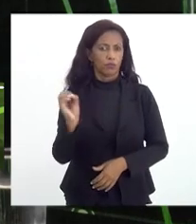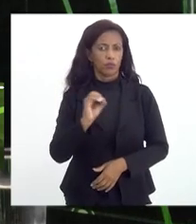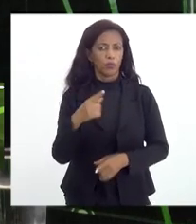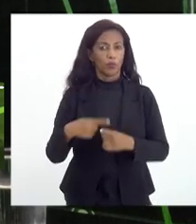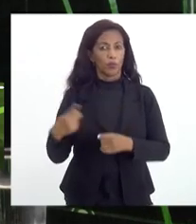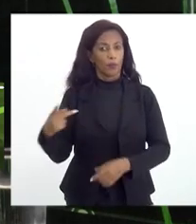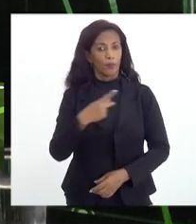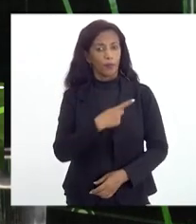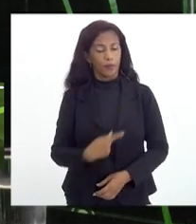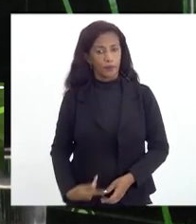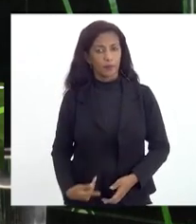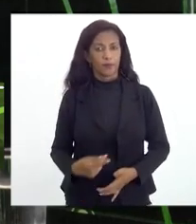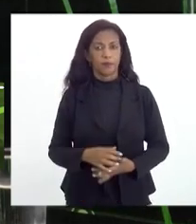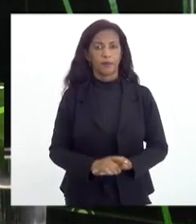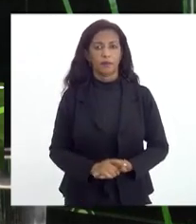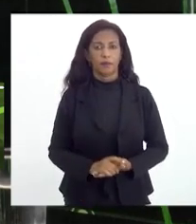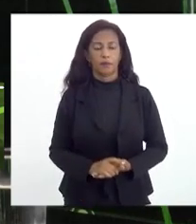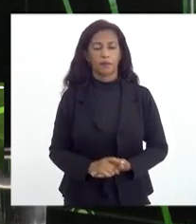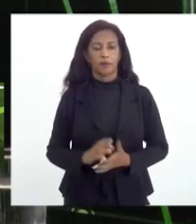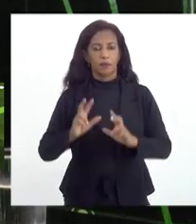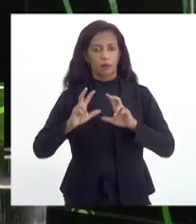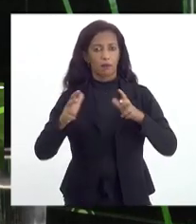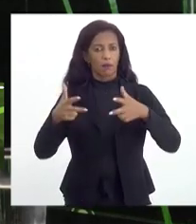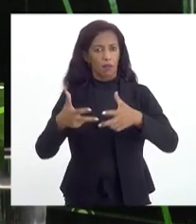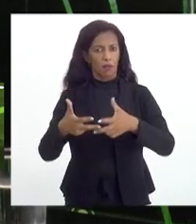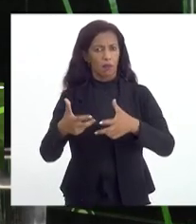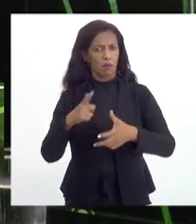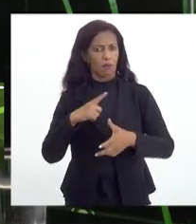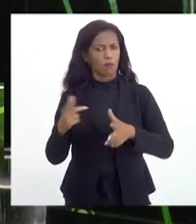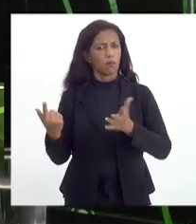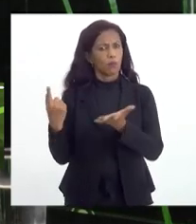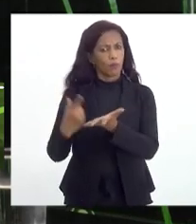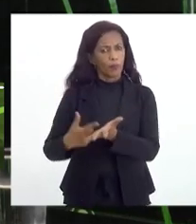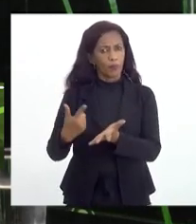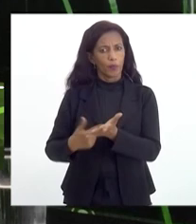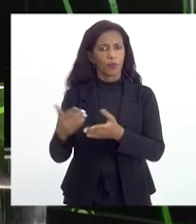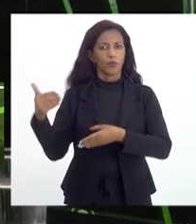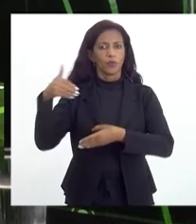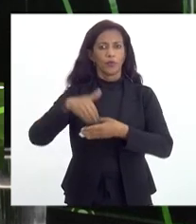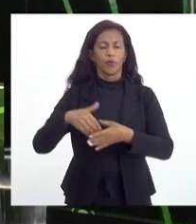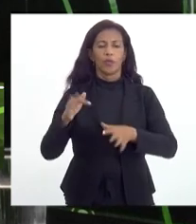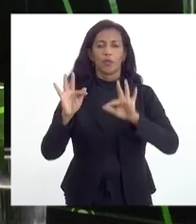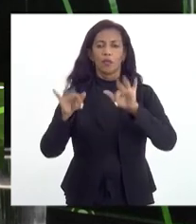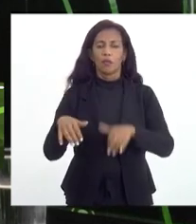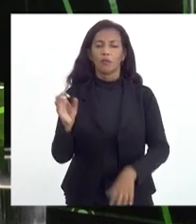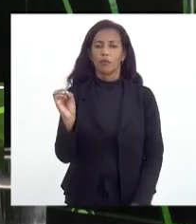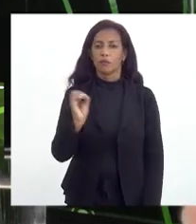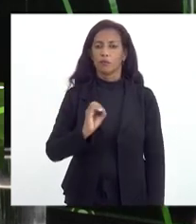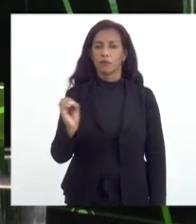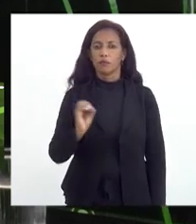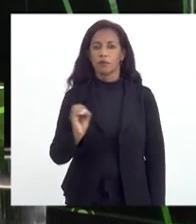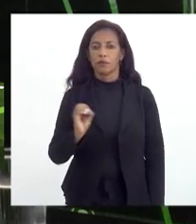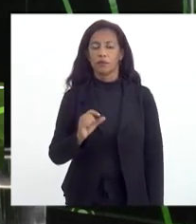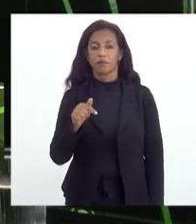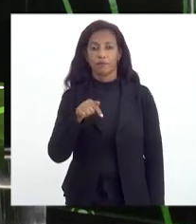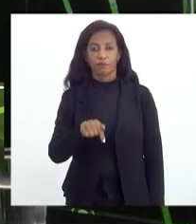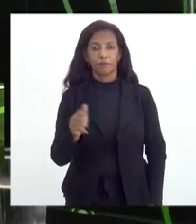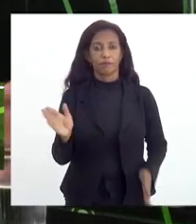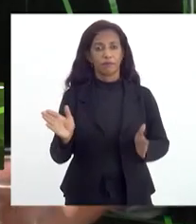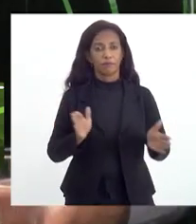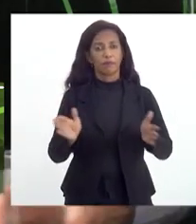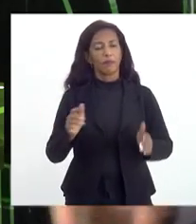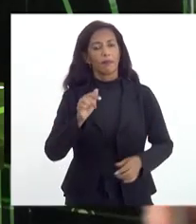da Câmara de Deputados se comprometeu com ele de votar até o final de outubro, e nesse